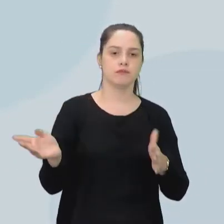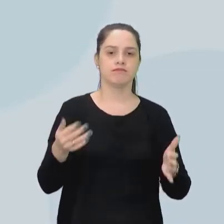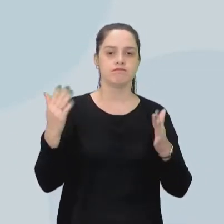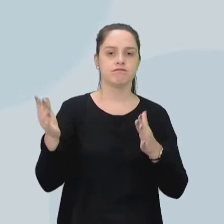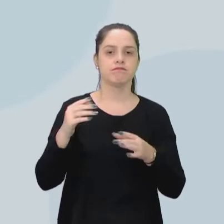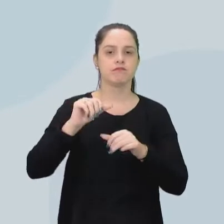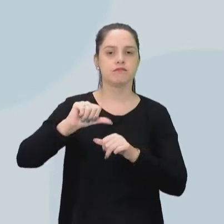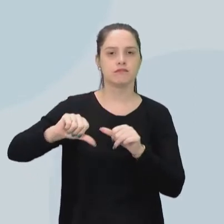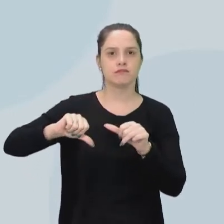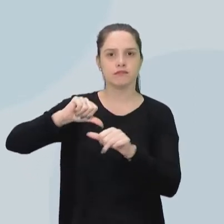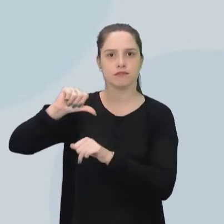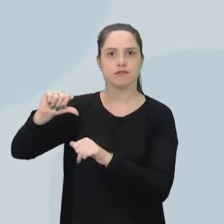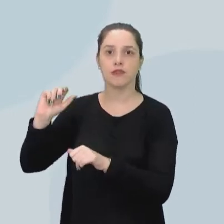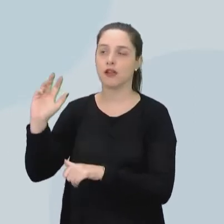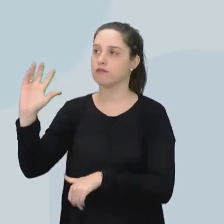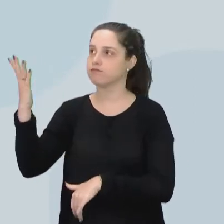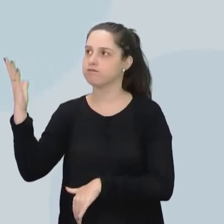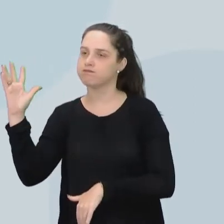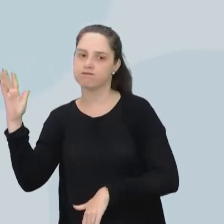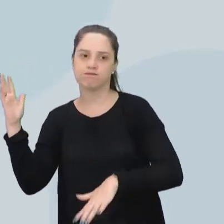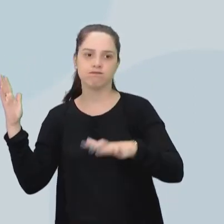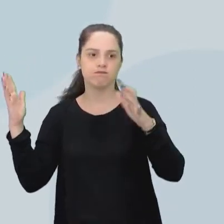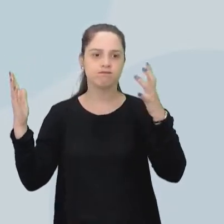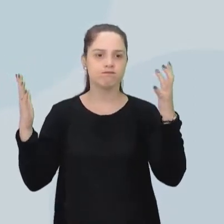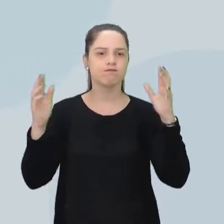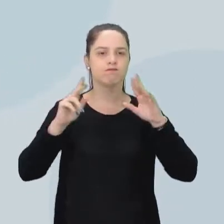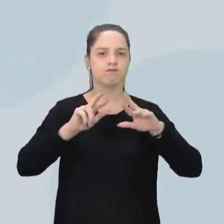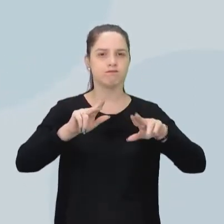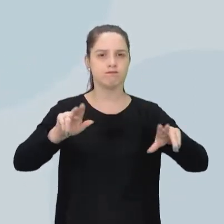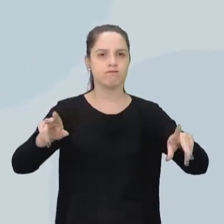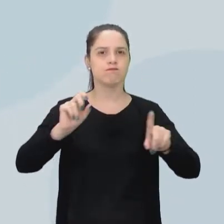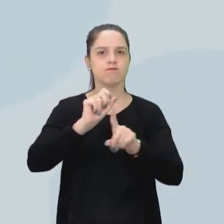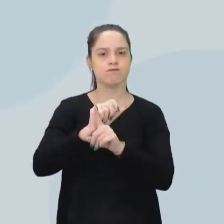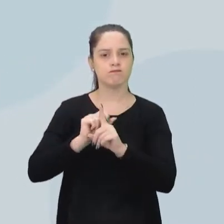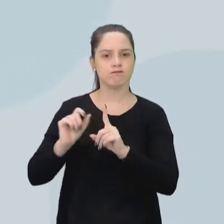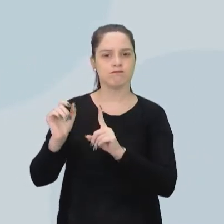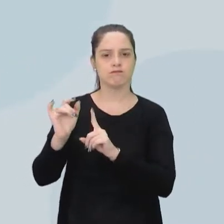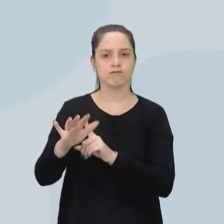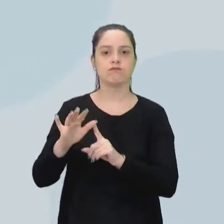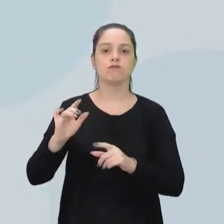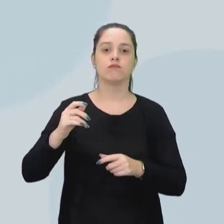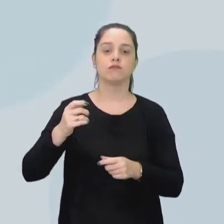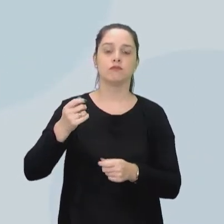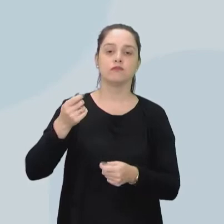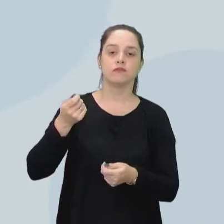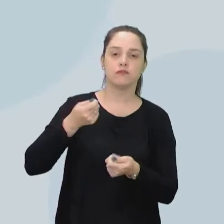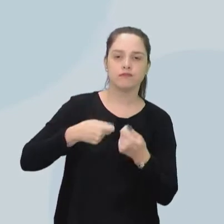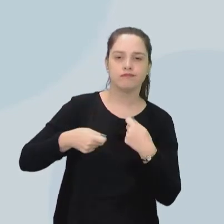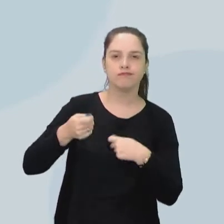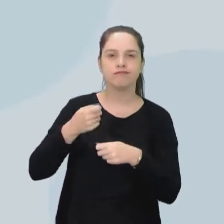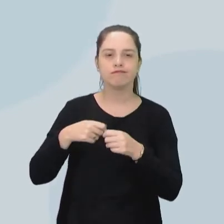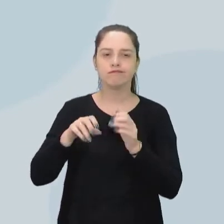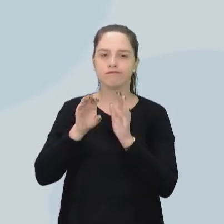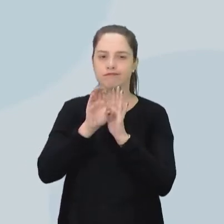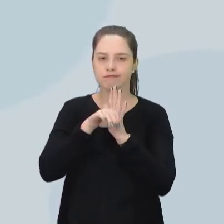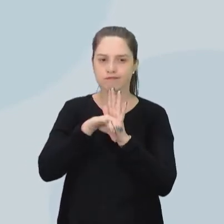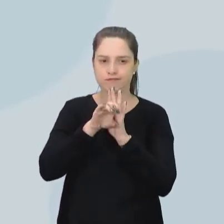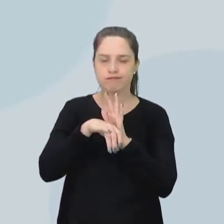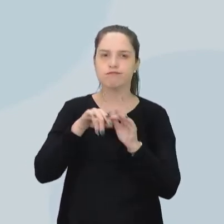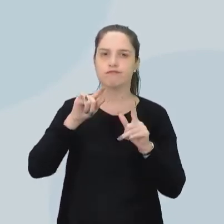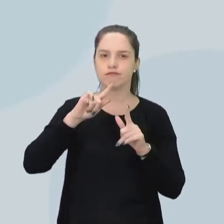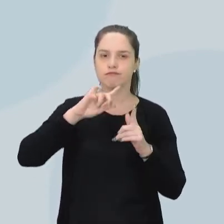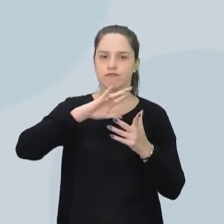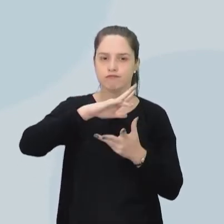de transformação da paisagem em diferentes sociedades, as contribuições dos conceitos